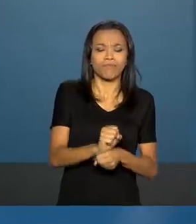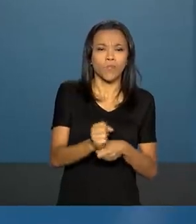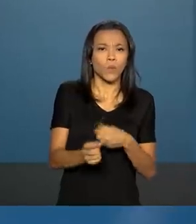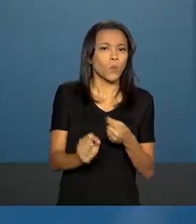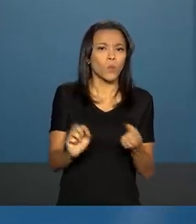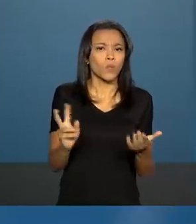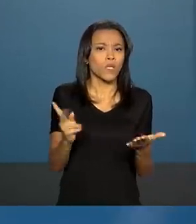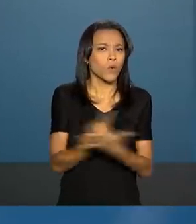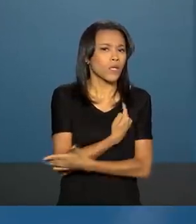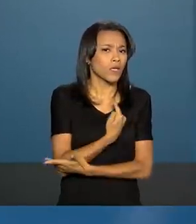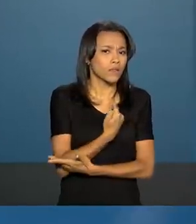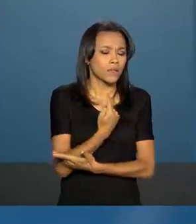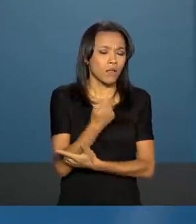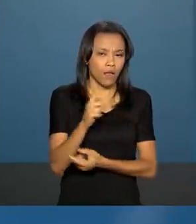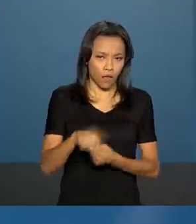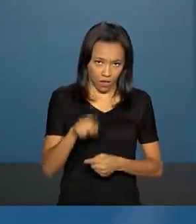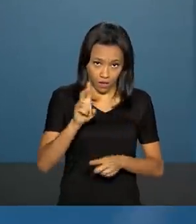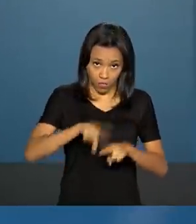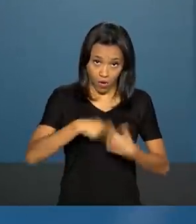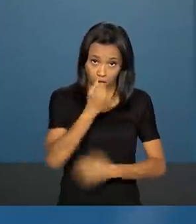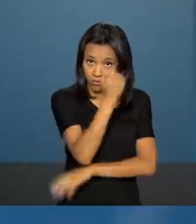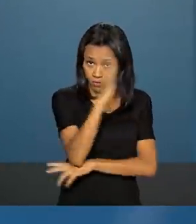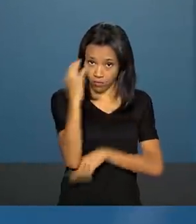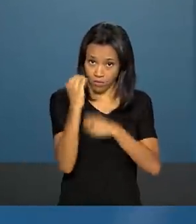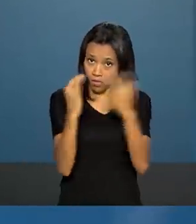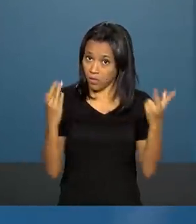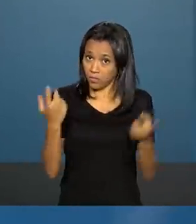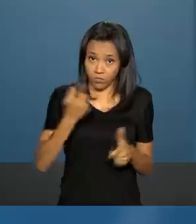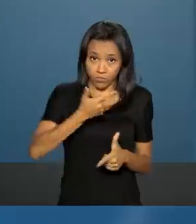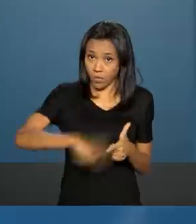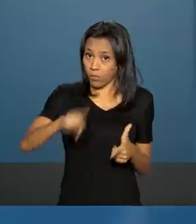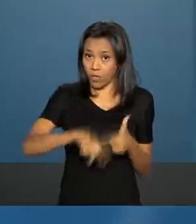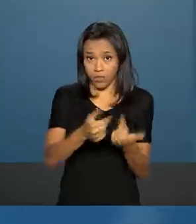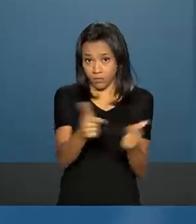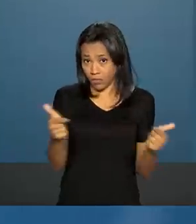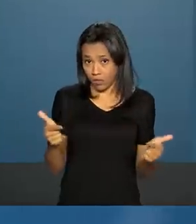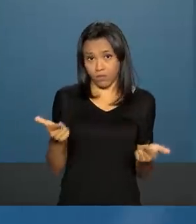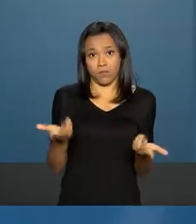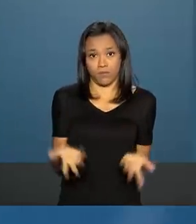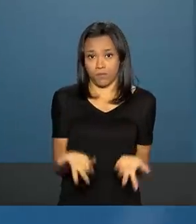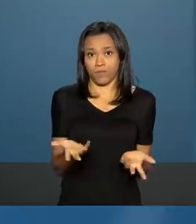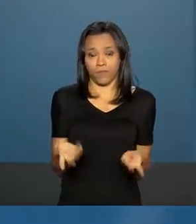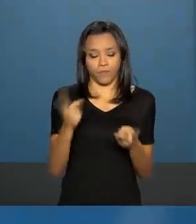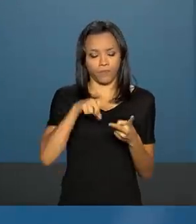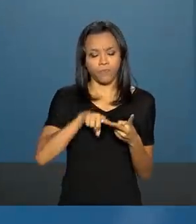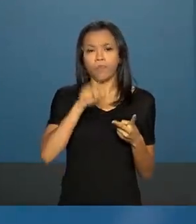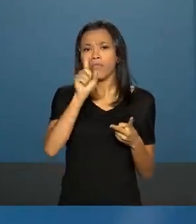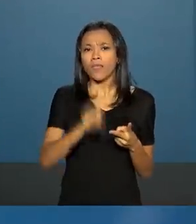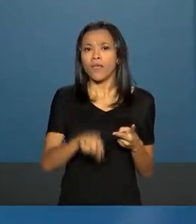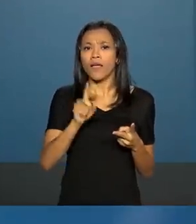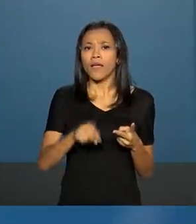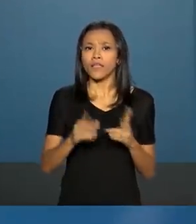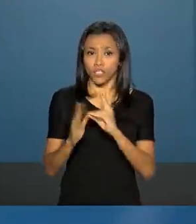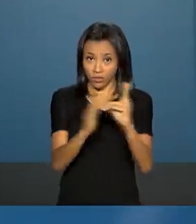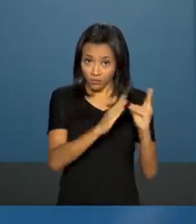A questão ambiental? Não temos problema com o novo ministro que temos aqui. A questão indigenista?